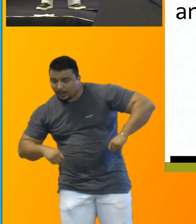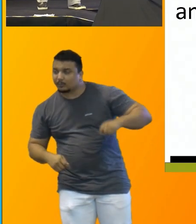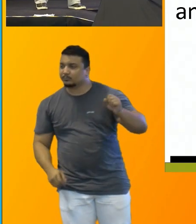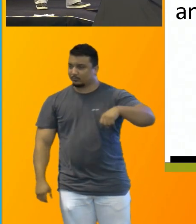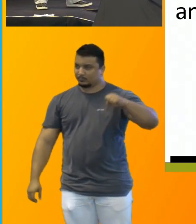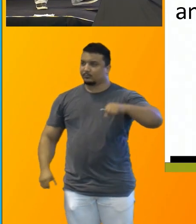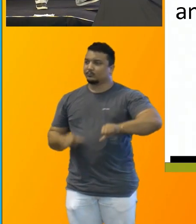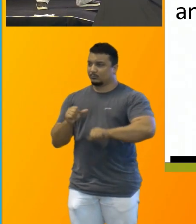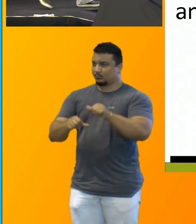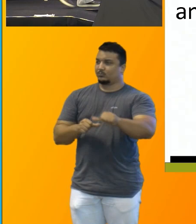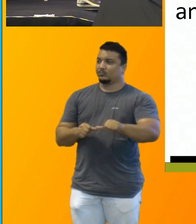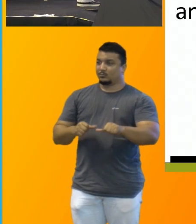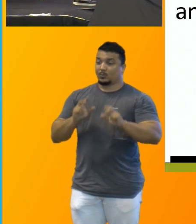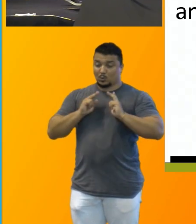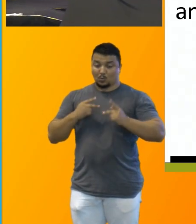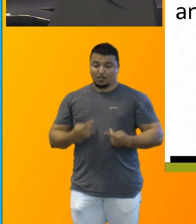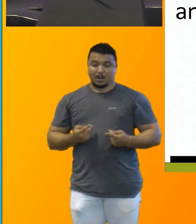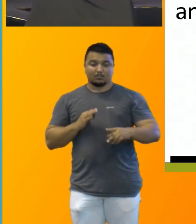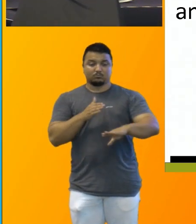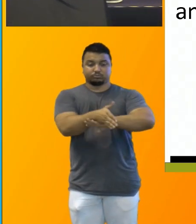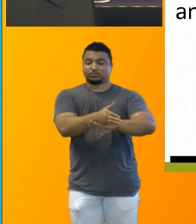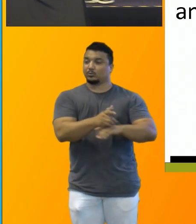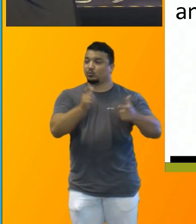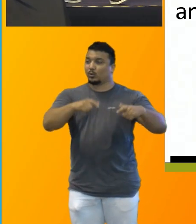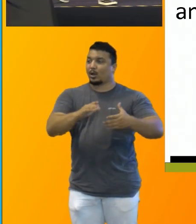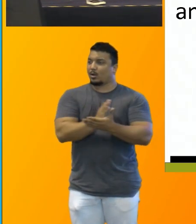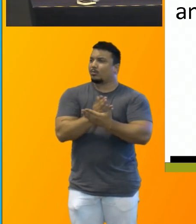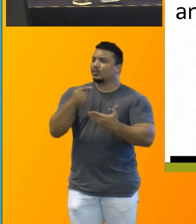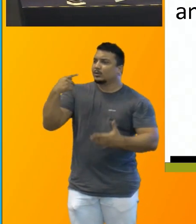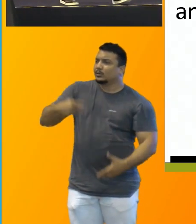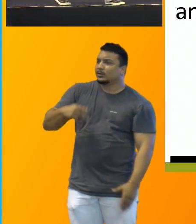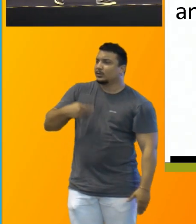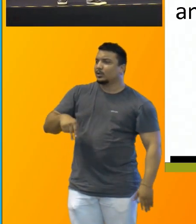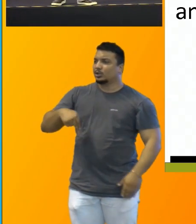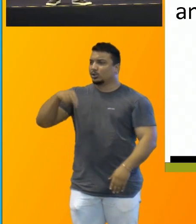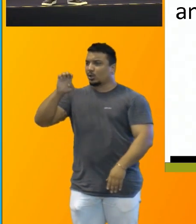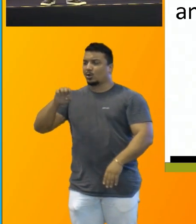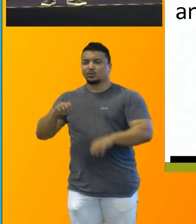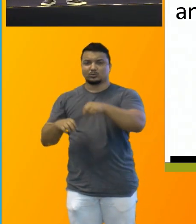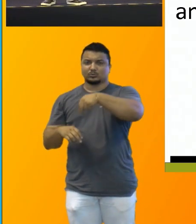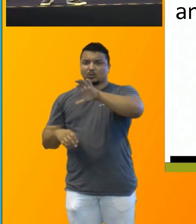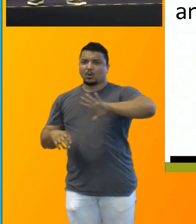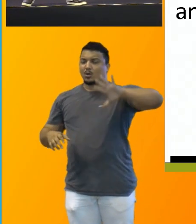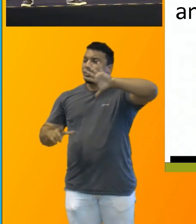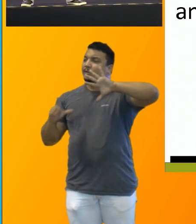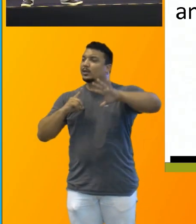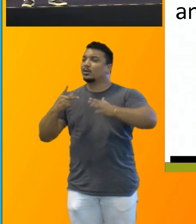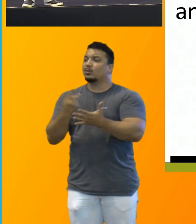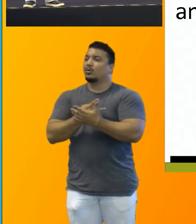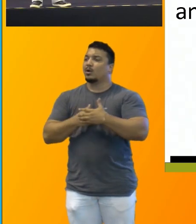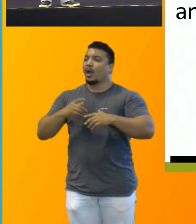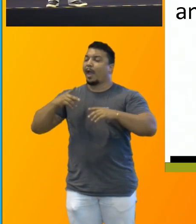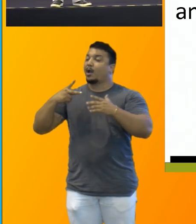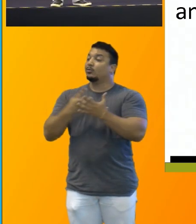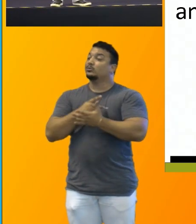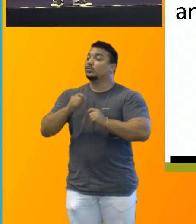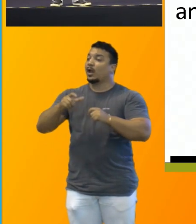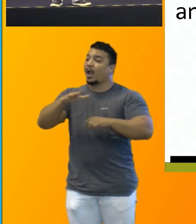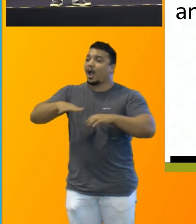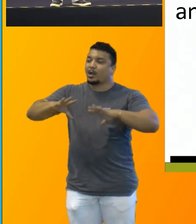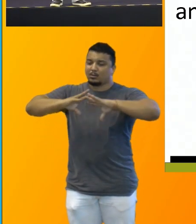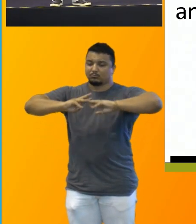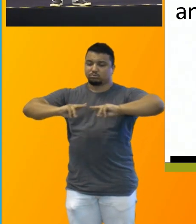Claro, a ação humana em alguns locais, aqui mesmo no nosso Nordeste, nós temos processos de